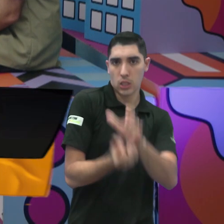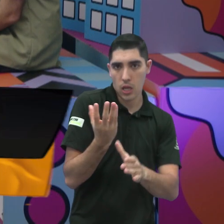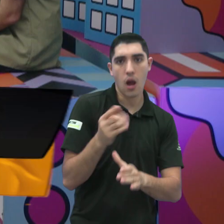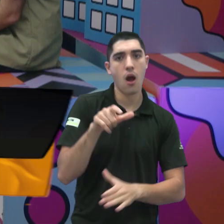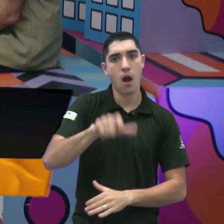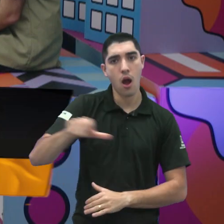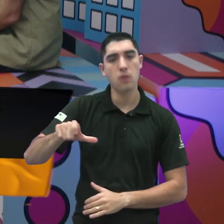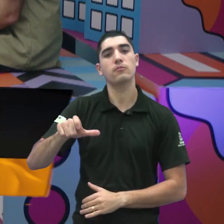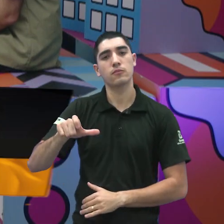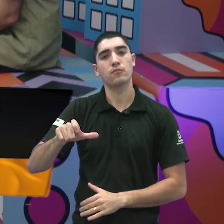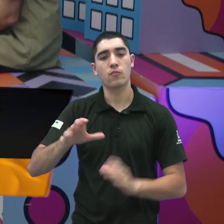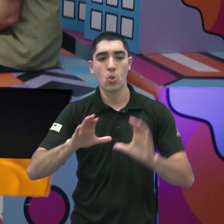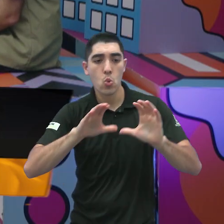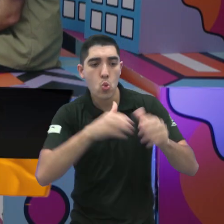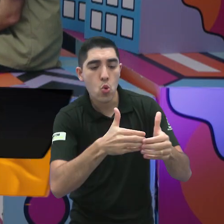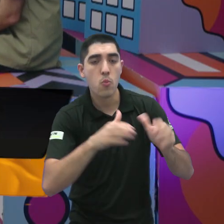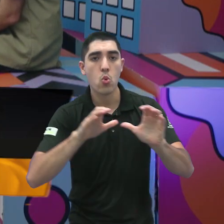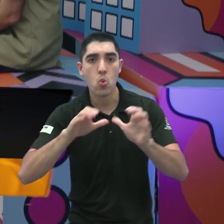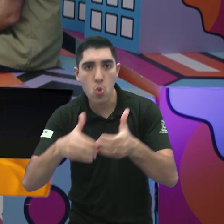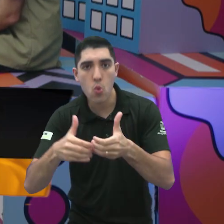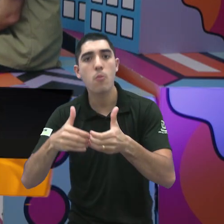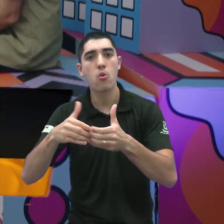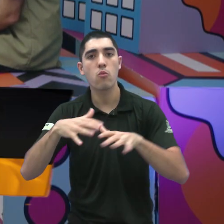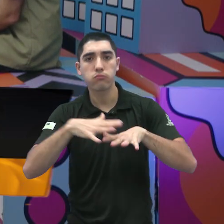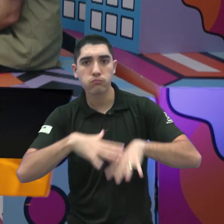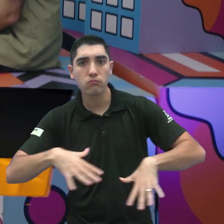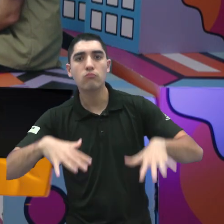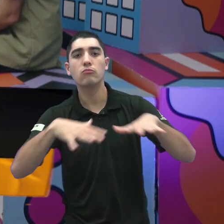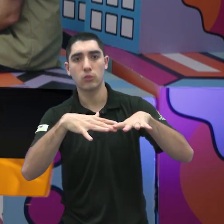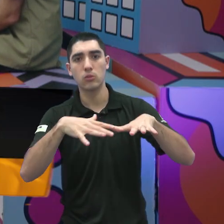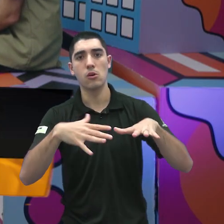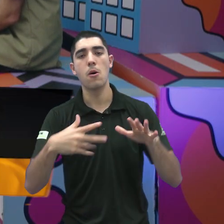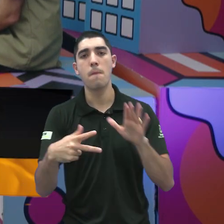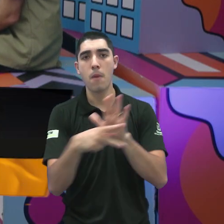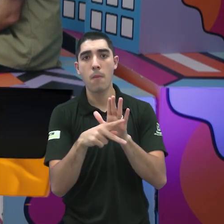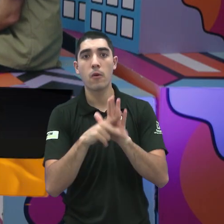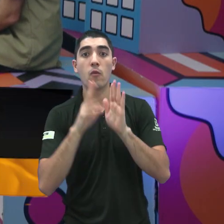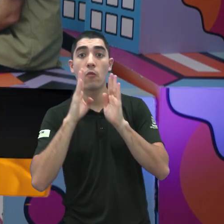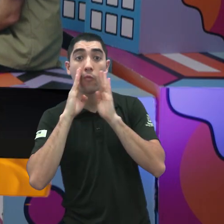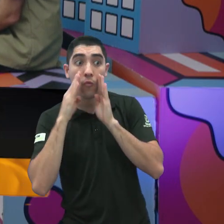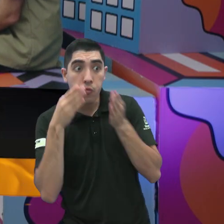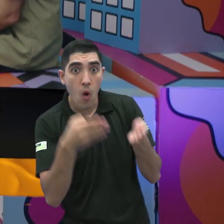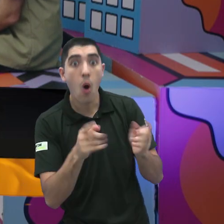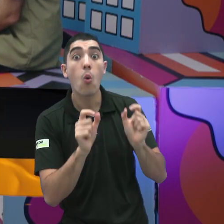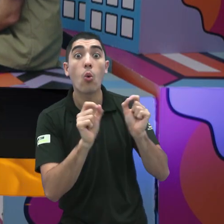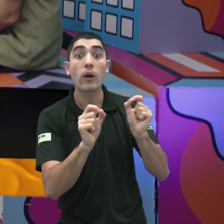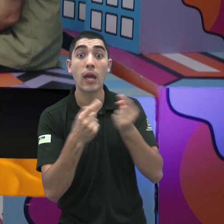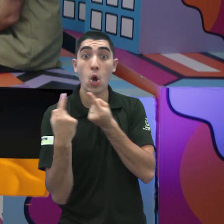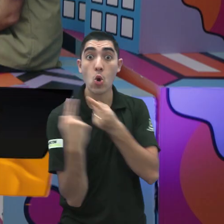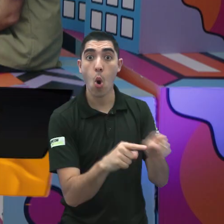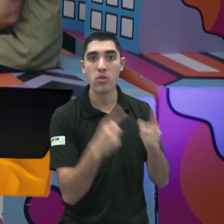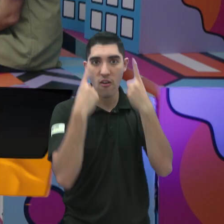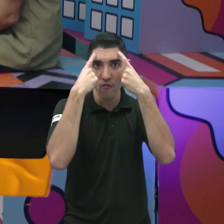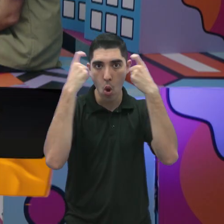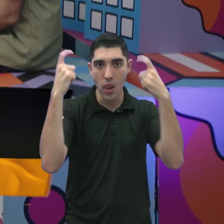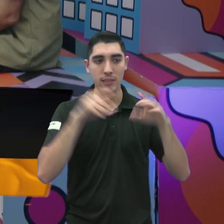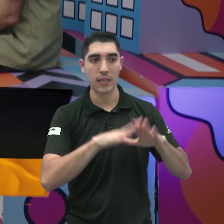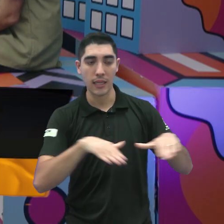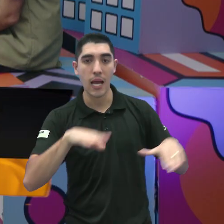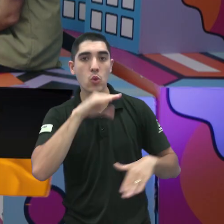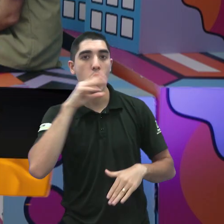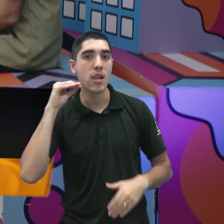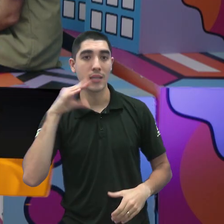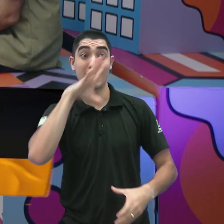comissões de prevenção e notificação de violência contra as crianças e adolescentes